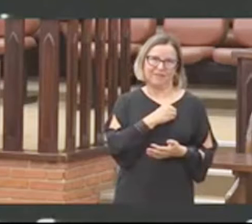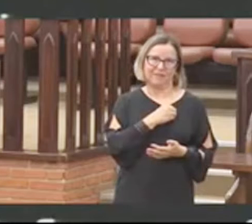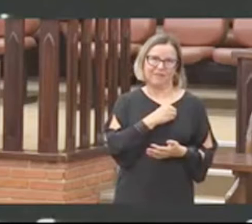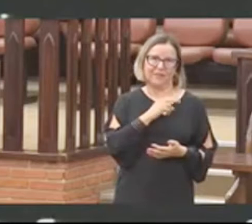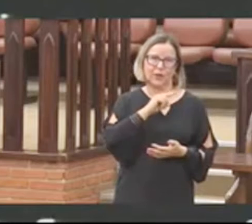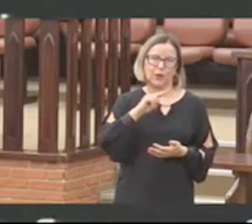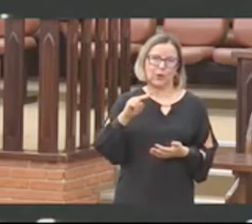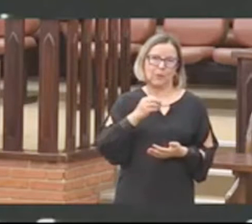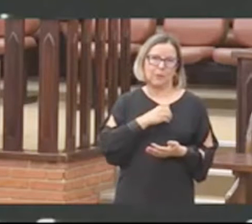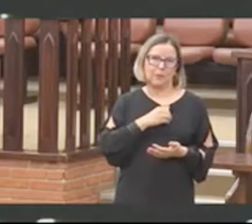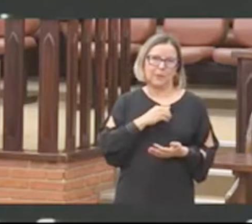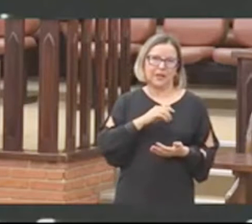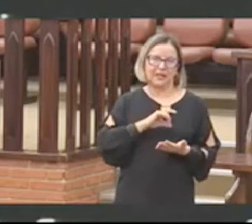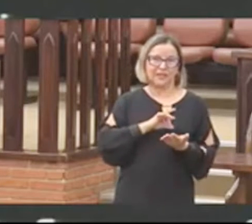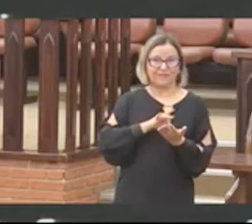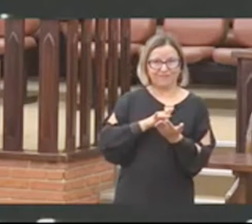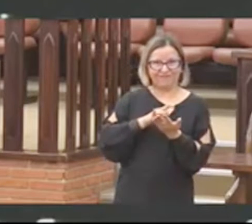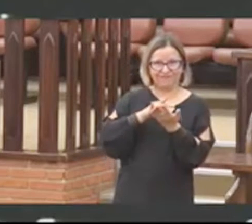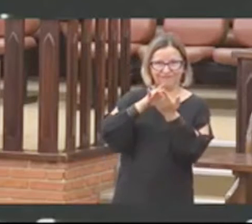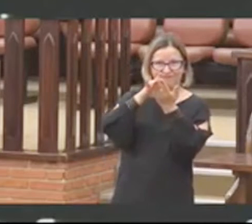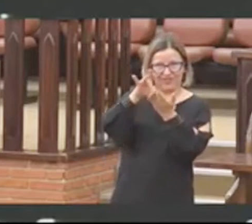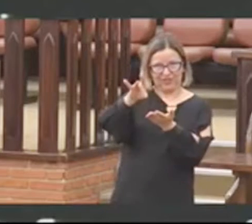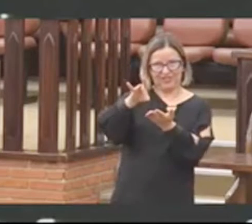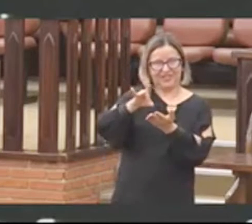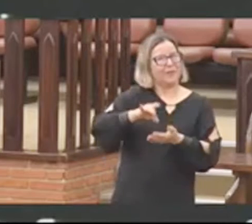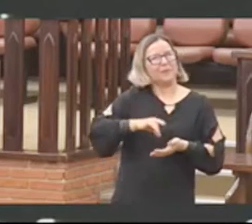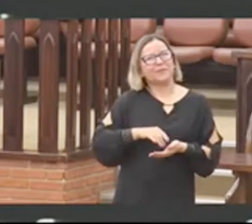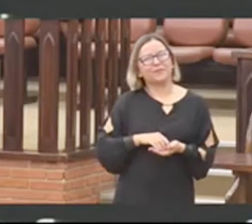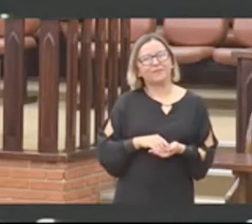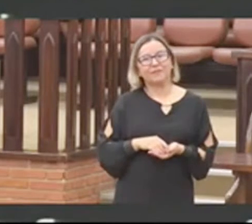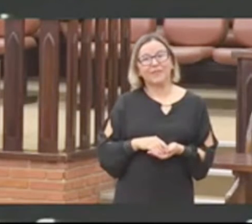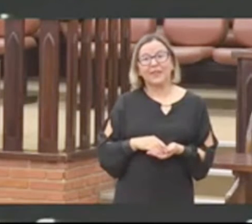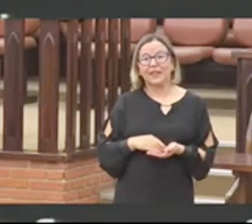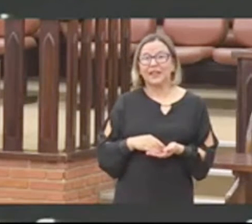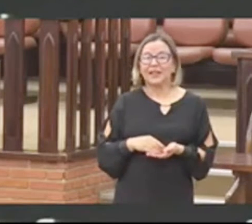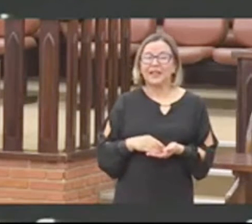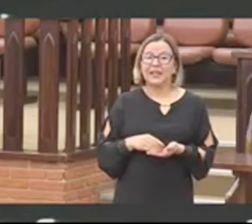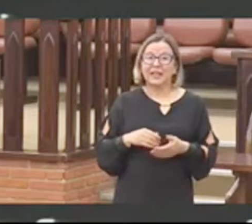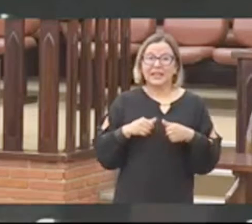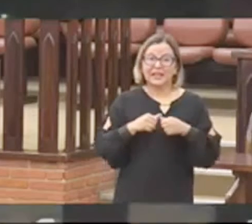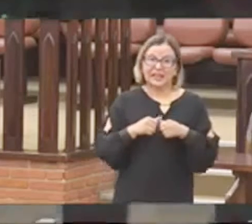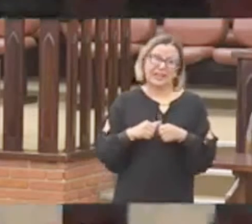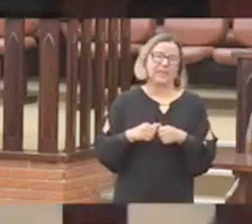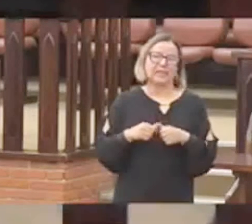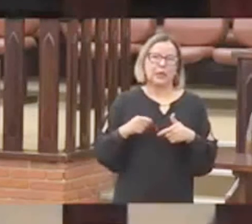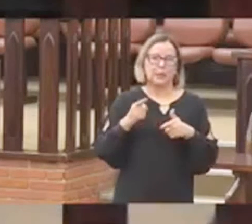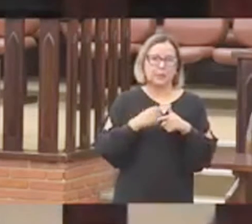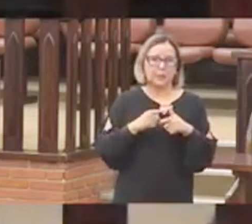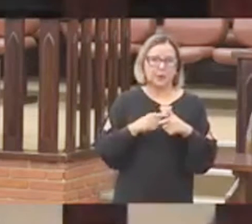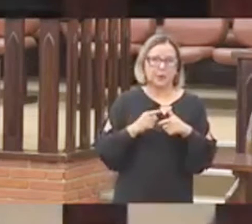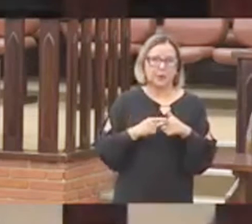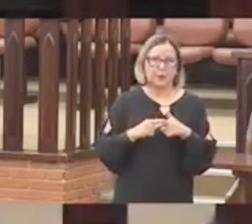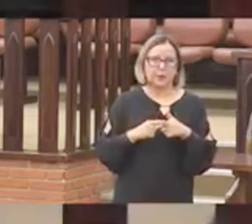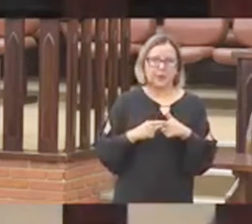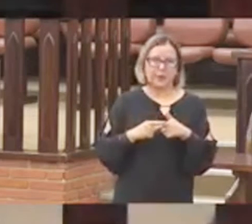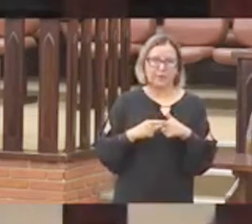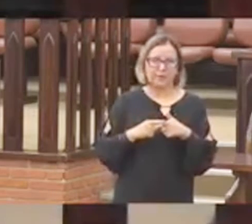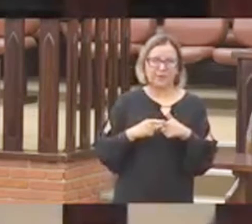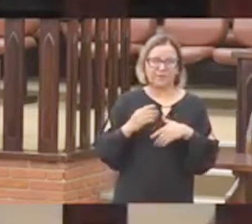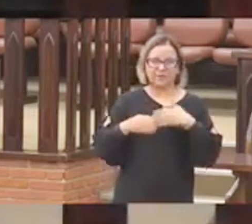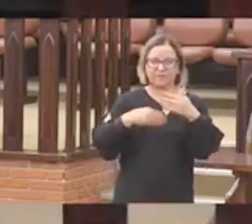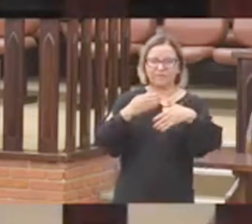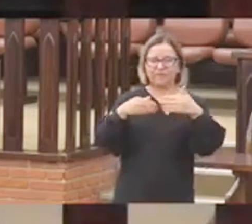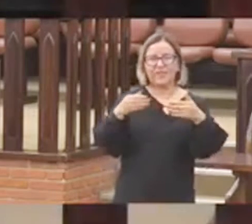tem sido o nosso problema até os dias de hoje. Não confiar na palavra de